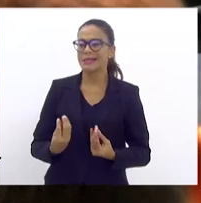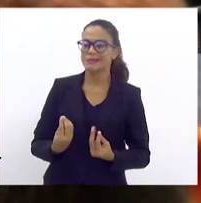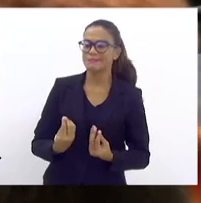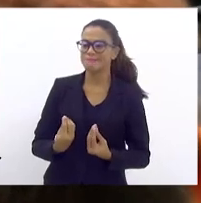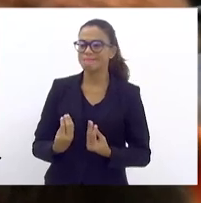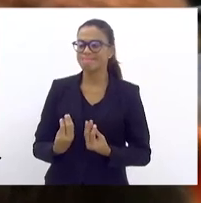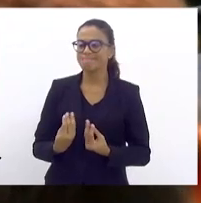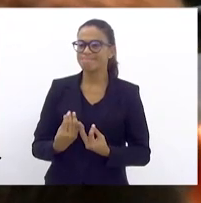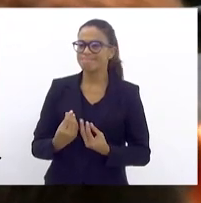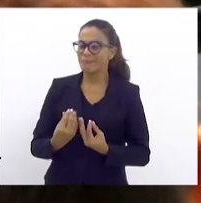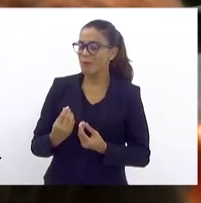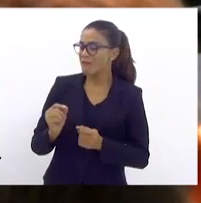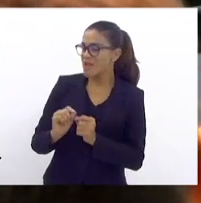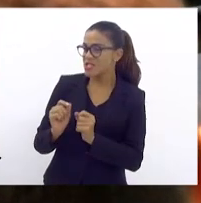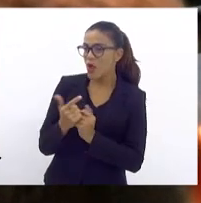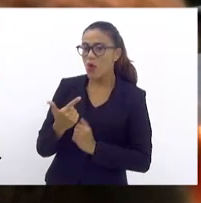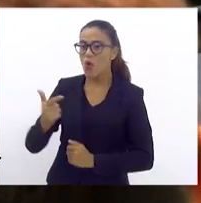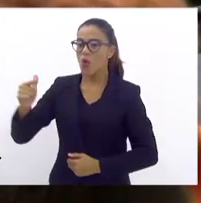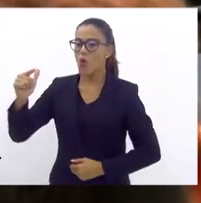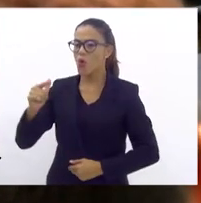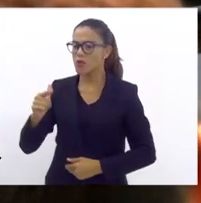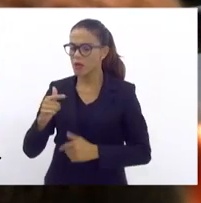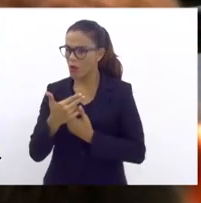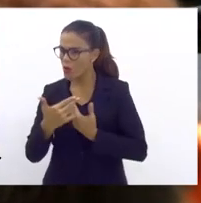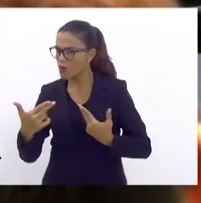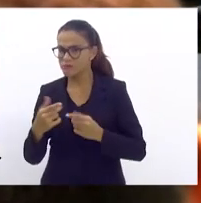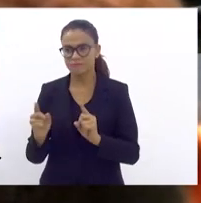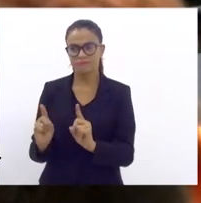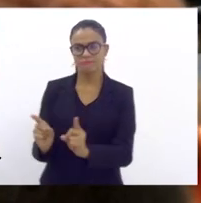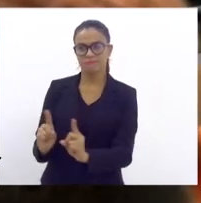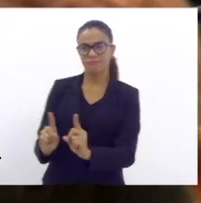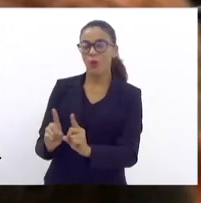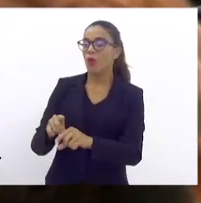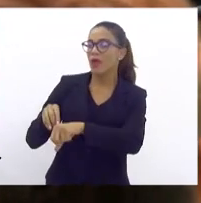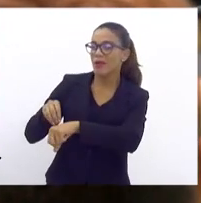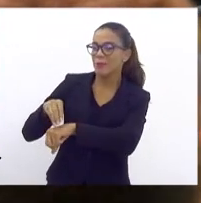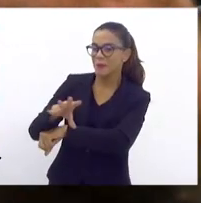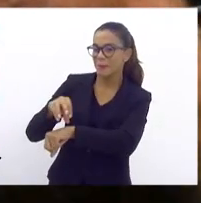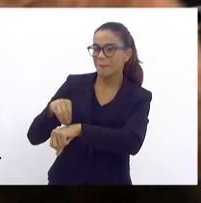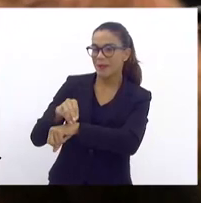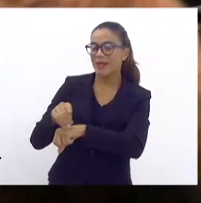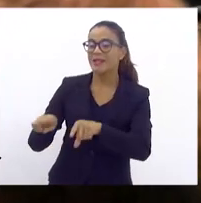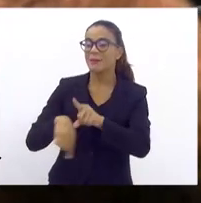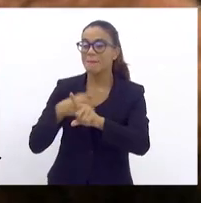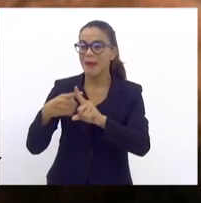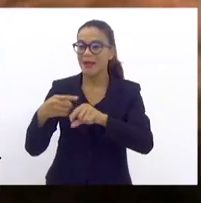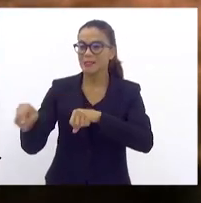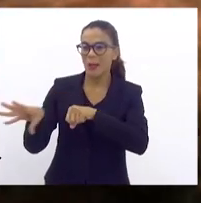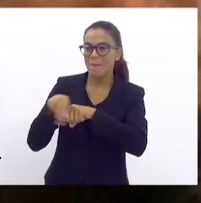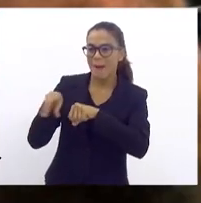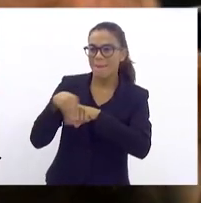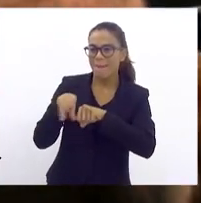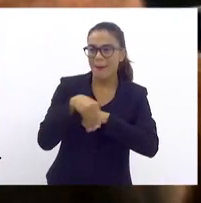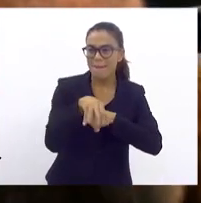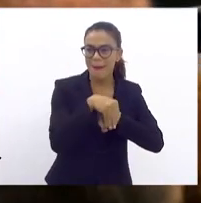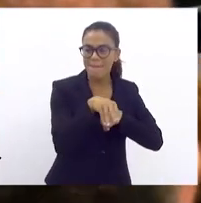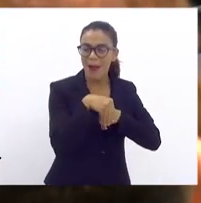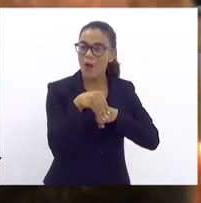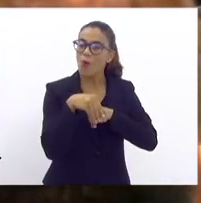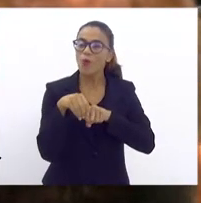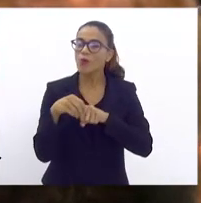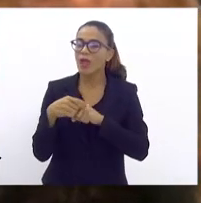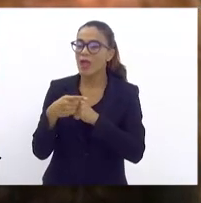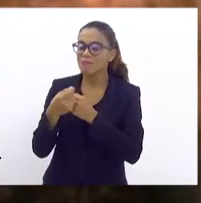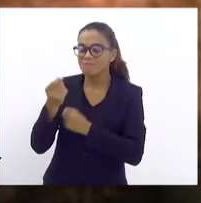fazer outra coisa se não trazer informação e conhecimento trazer luz